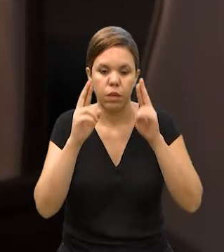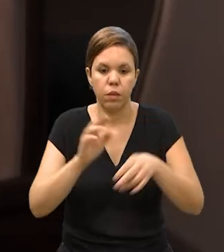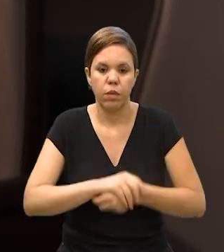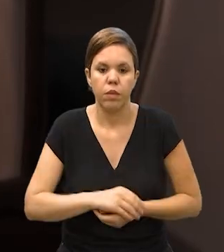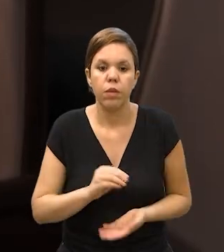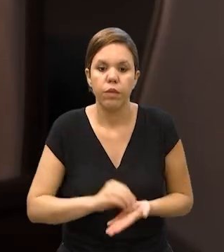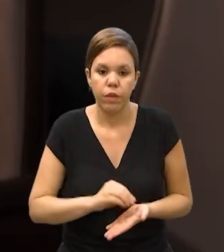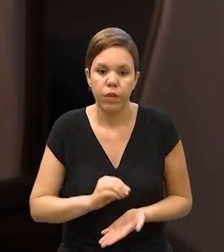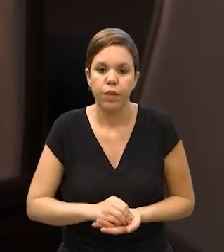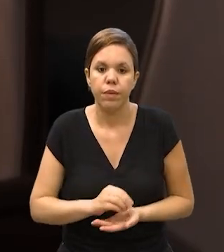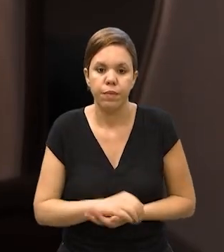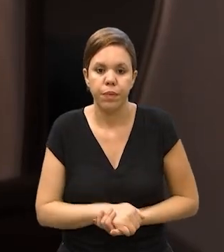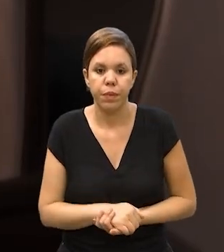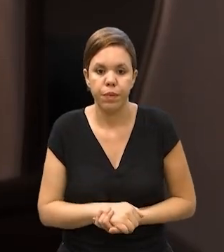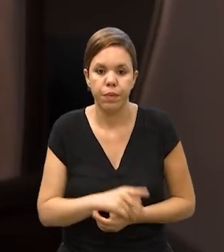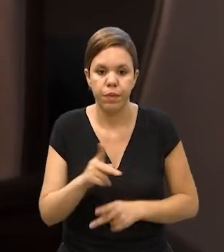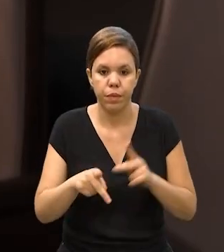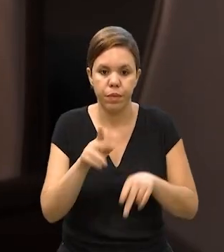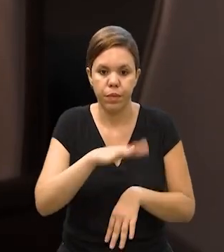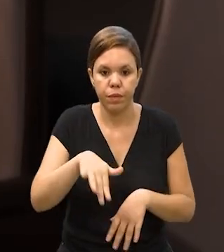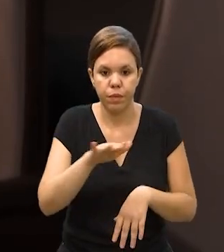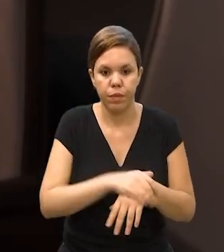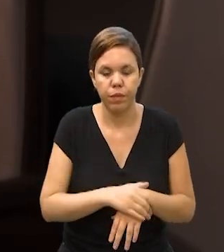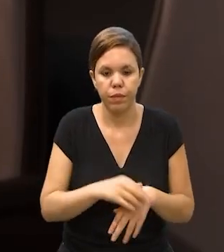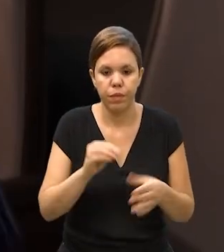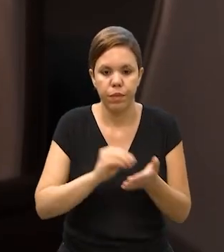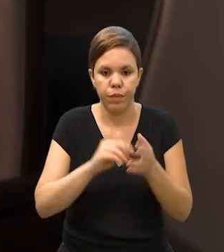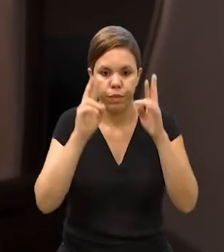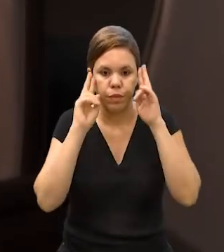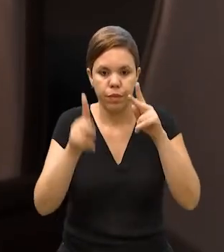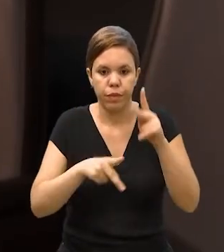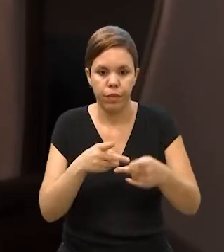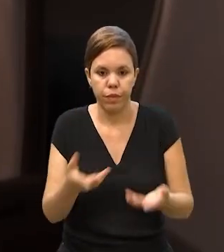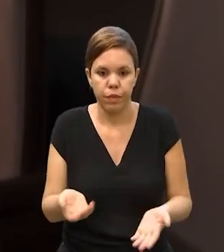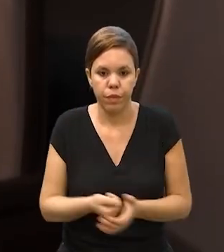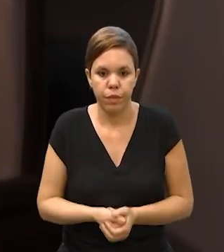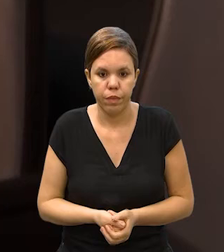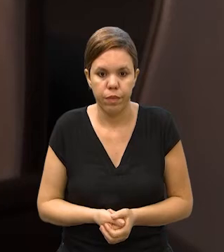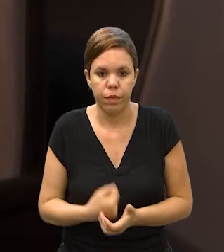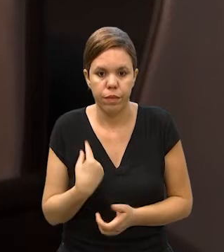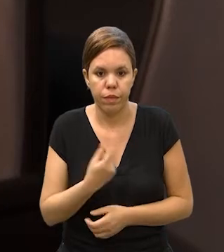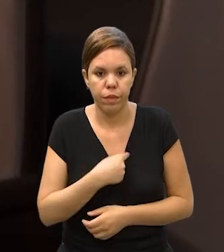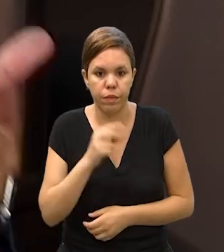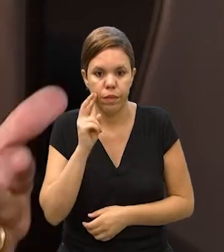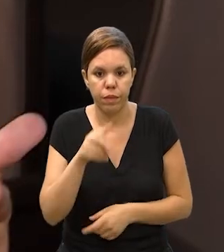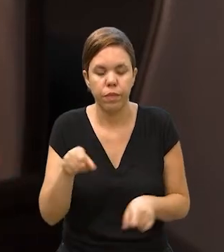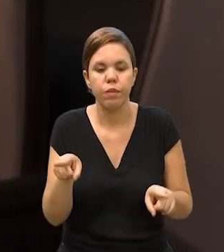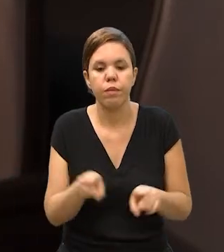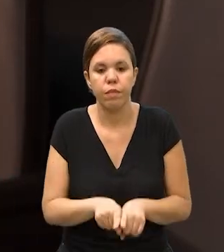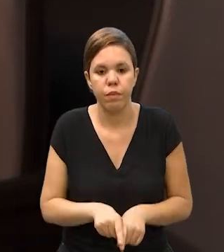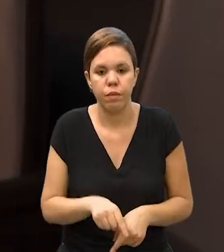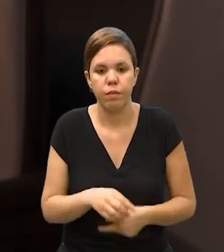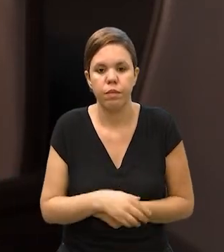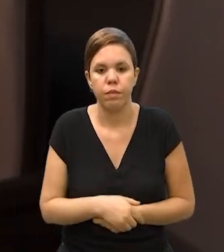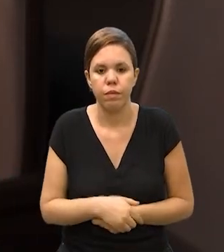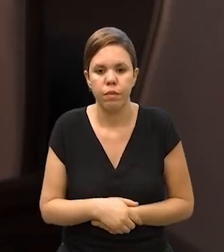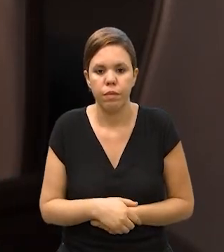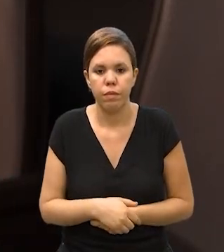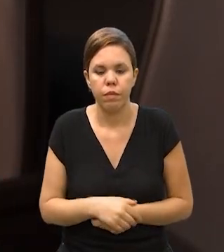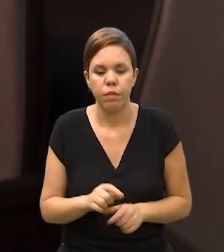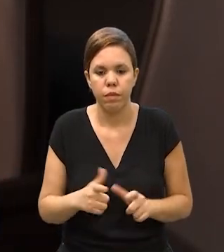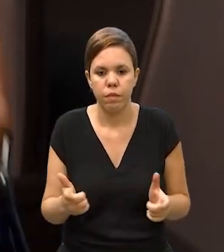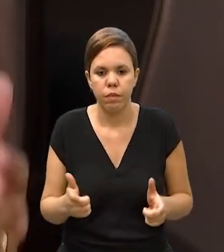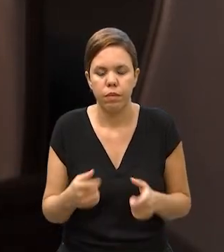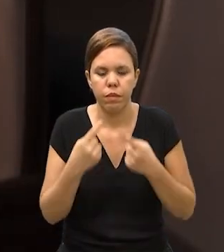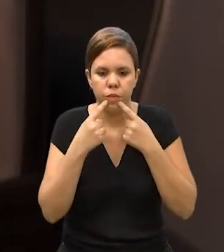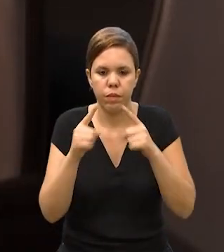está faltando na população em geral respeito com as pessoas, né? Então a gente vê também um